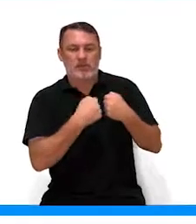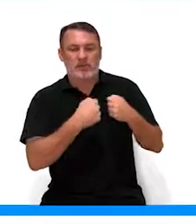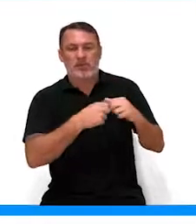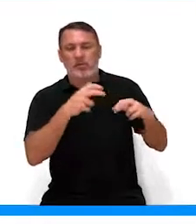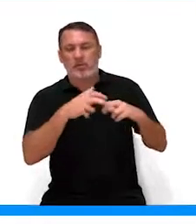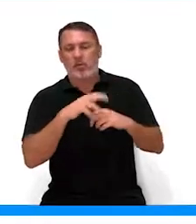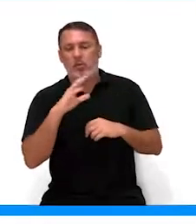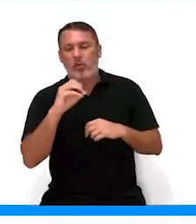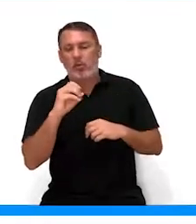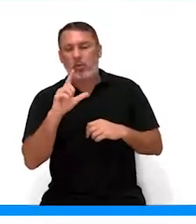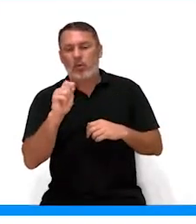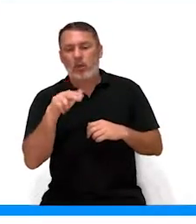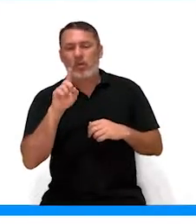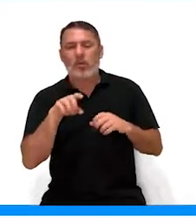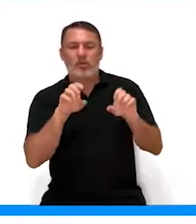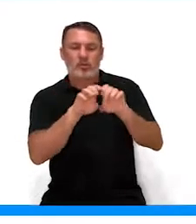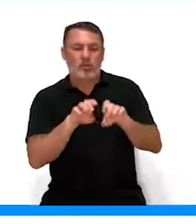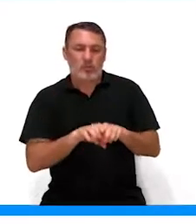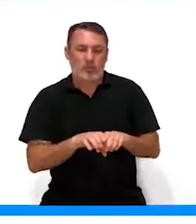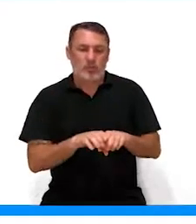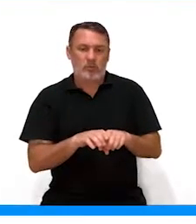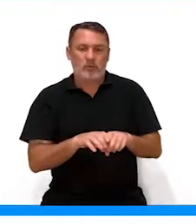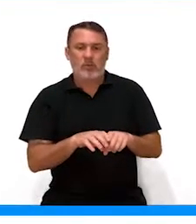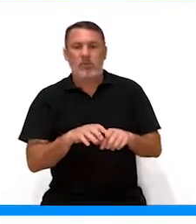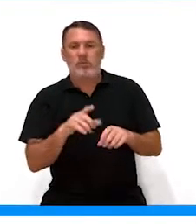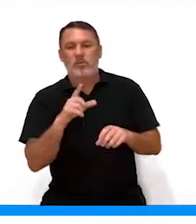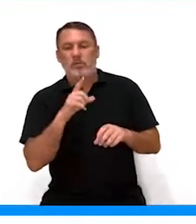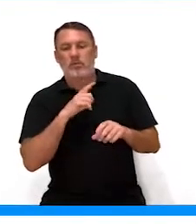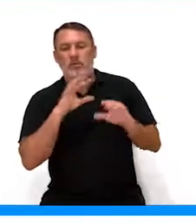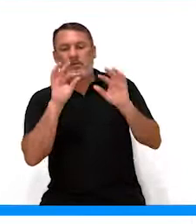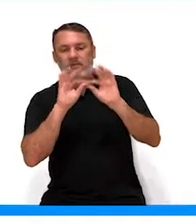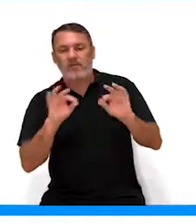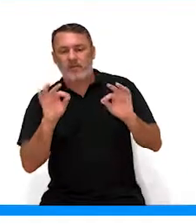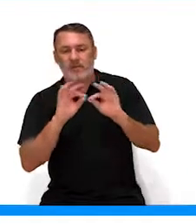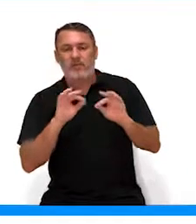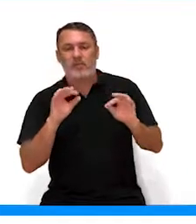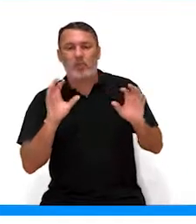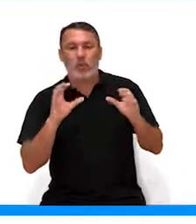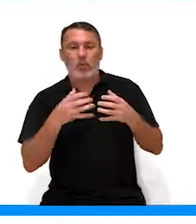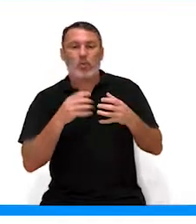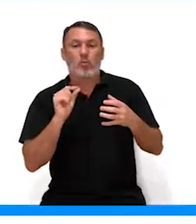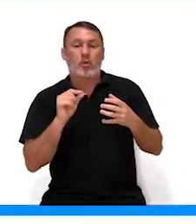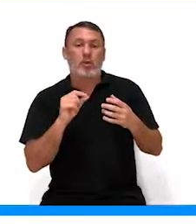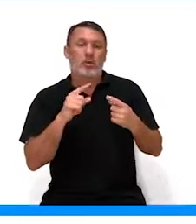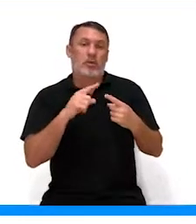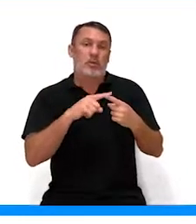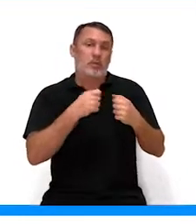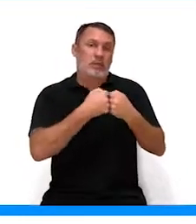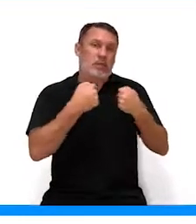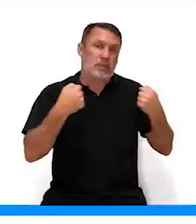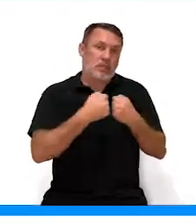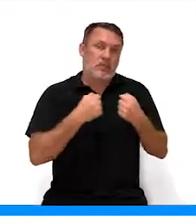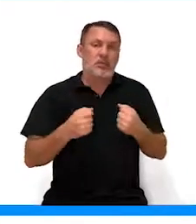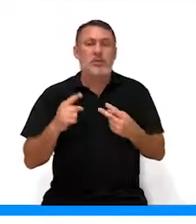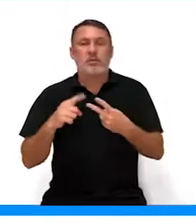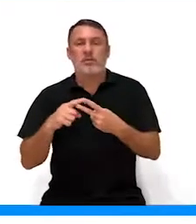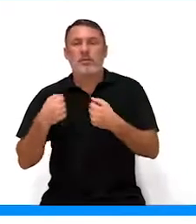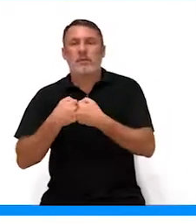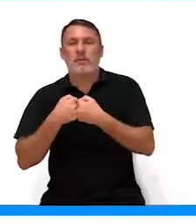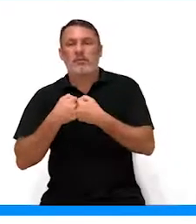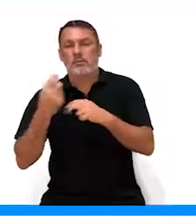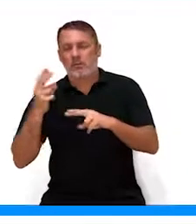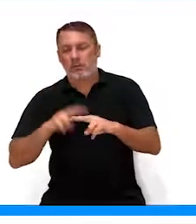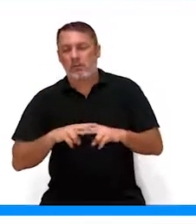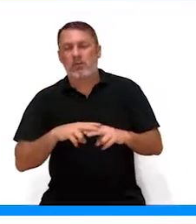maior elasticidade. Então, o colágeno dá estrutura. As fibrilinas e elastinas, elas dão